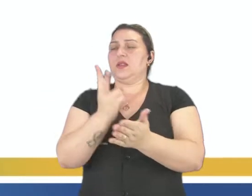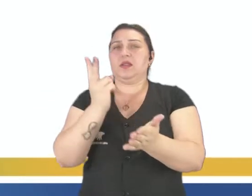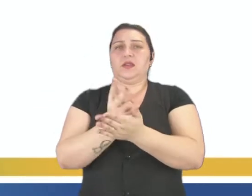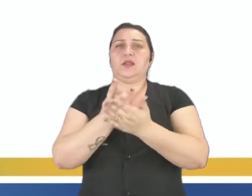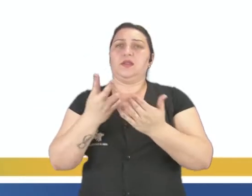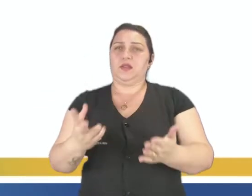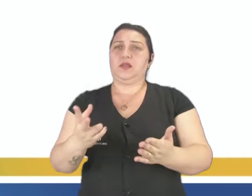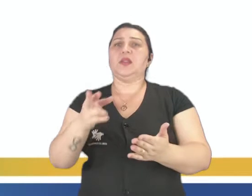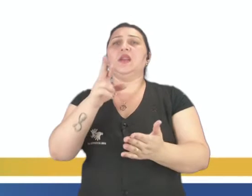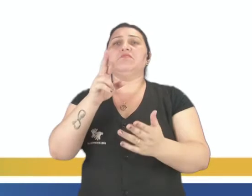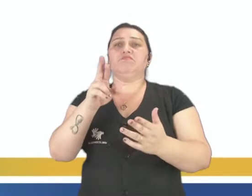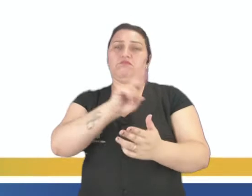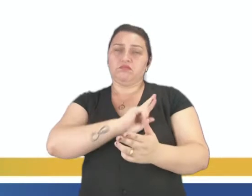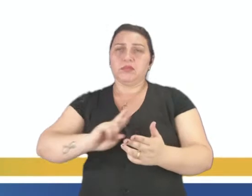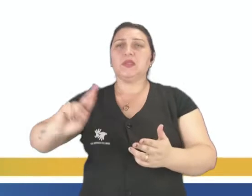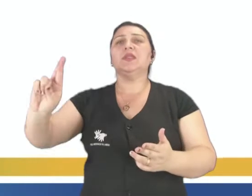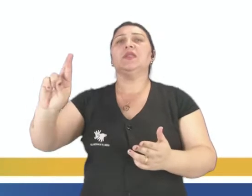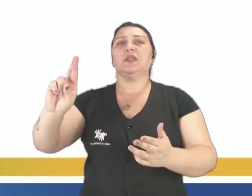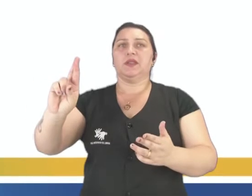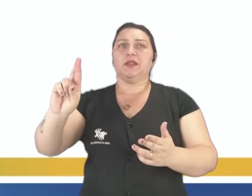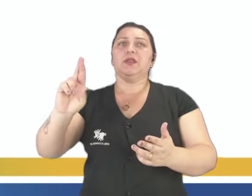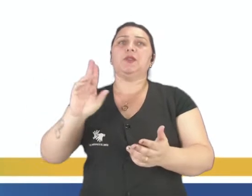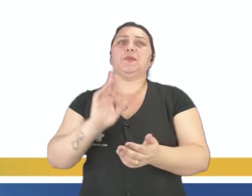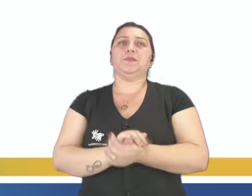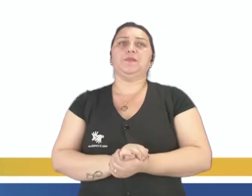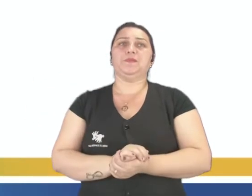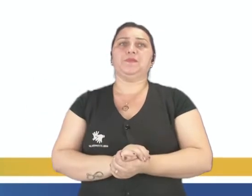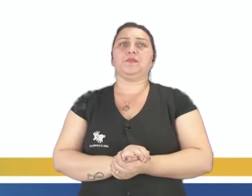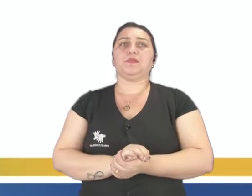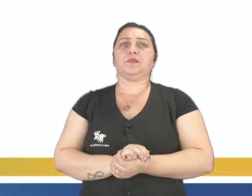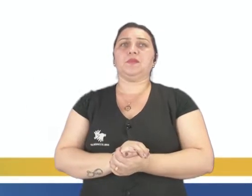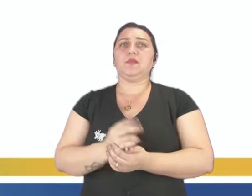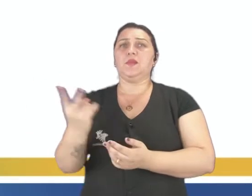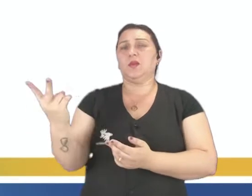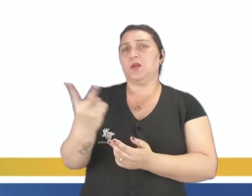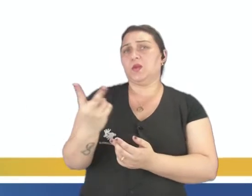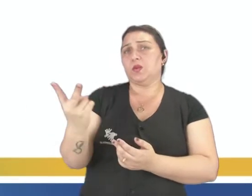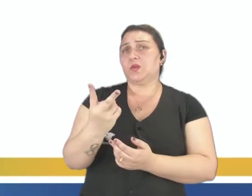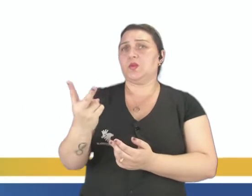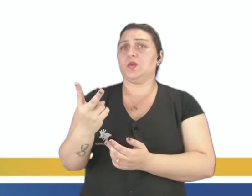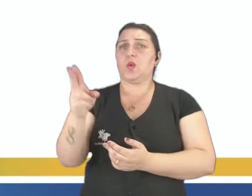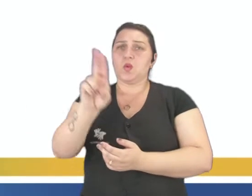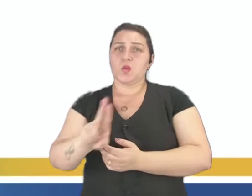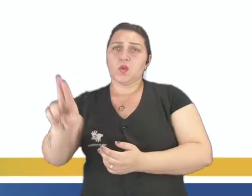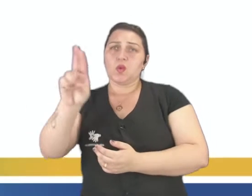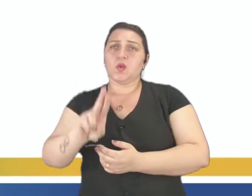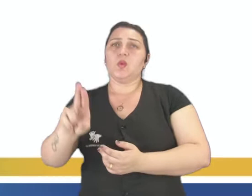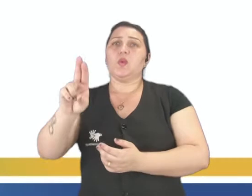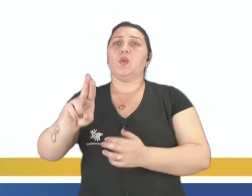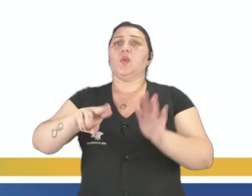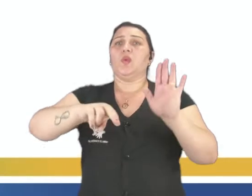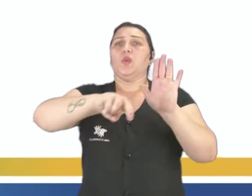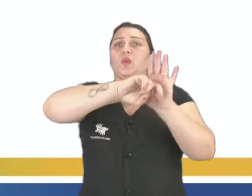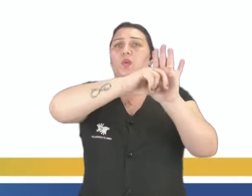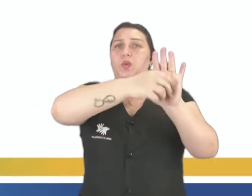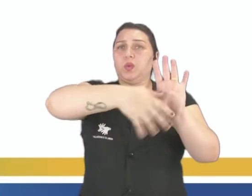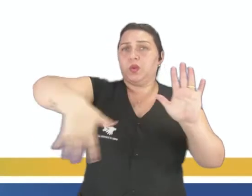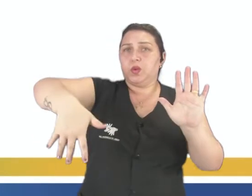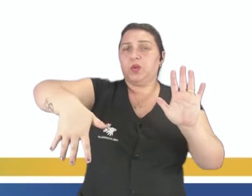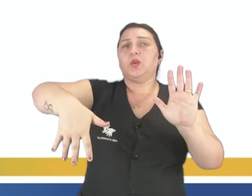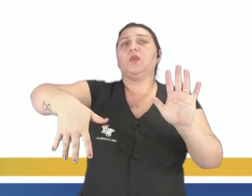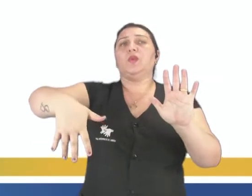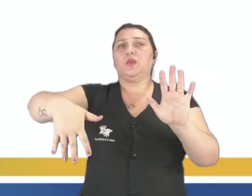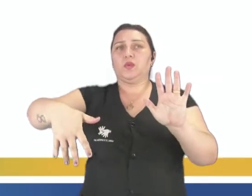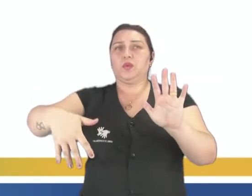lado religioso e esse lado profano, né? Dualidade e complexidade, o uso de figuras de linguagem,